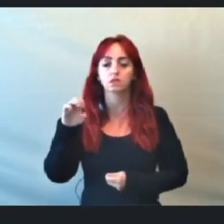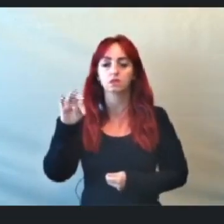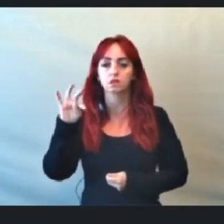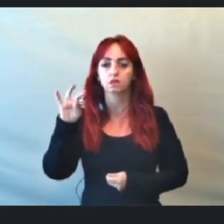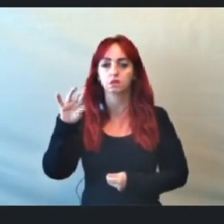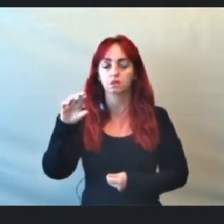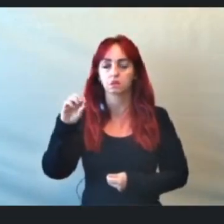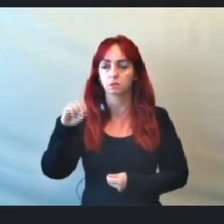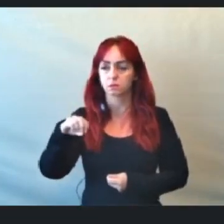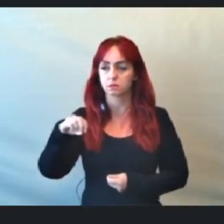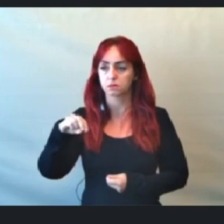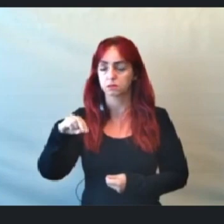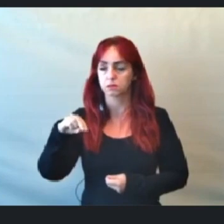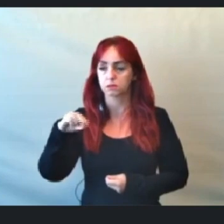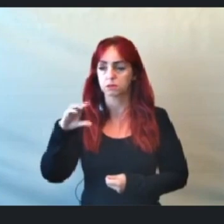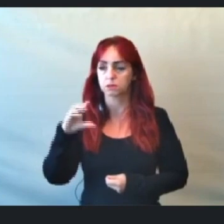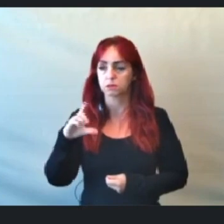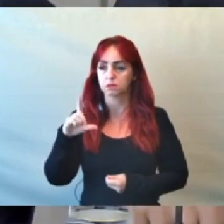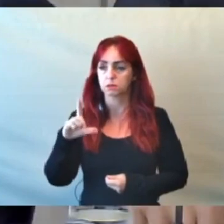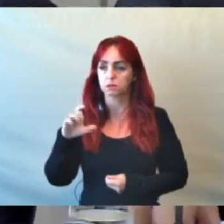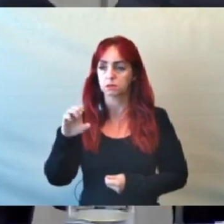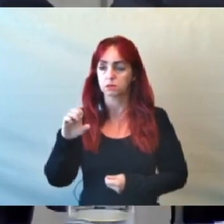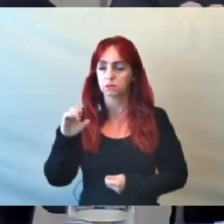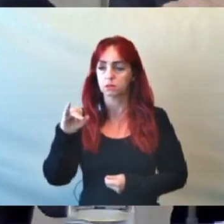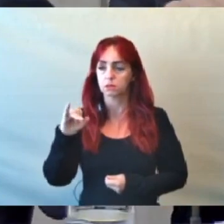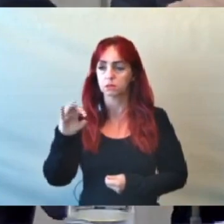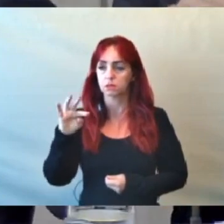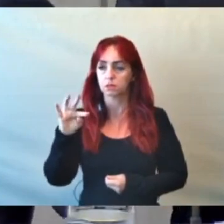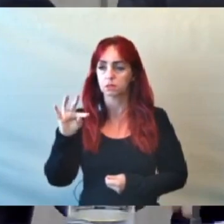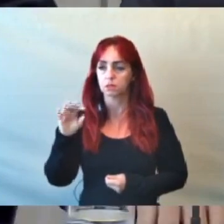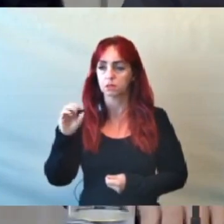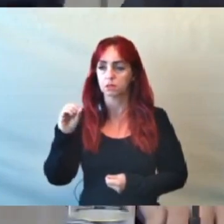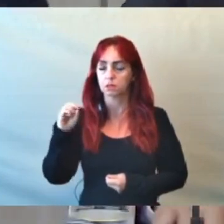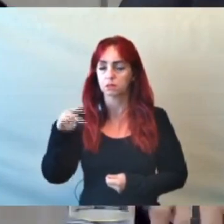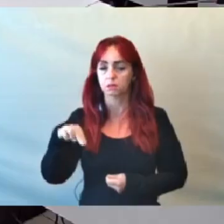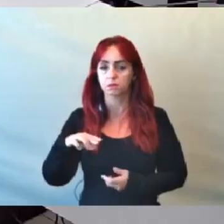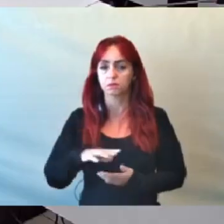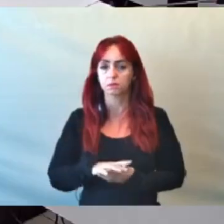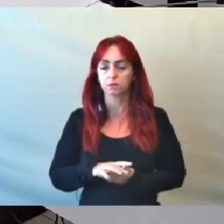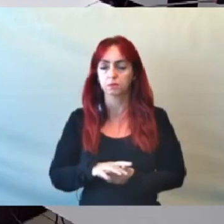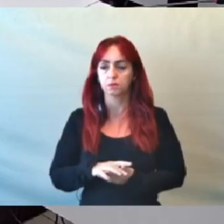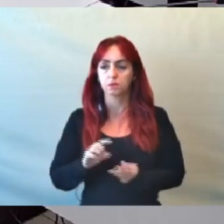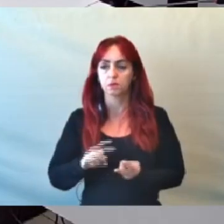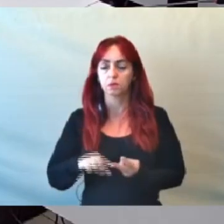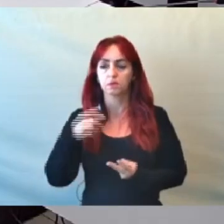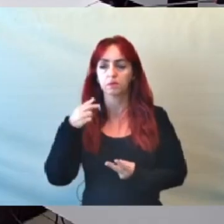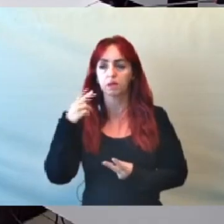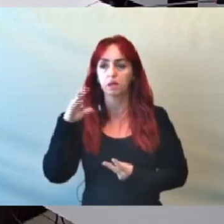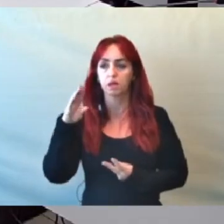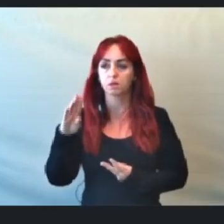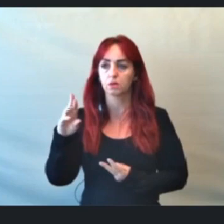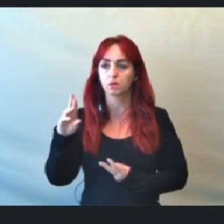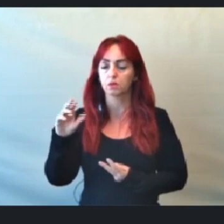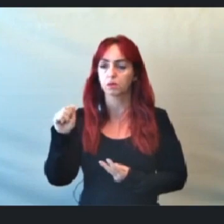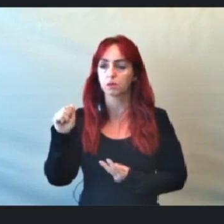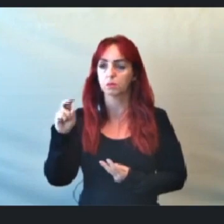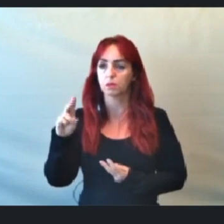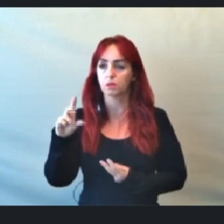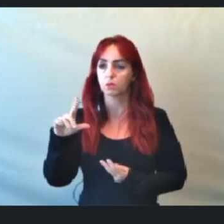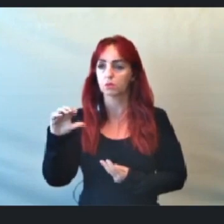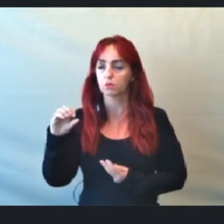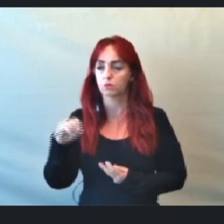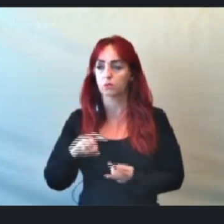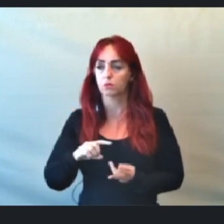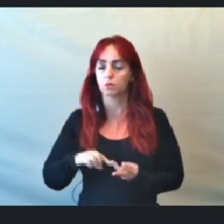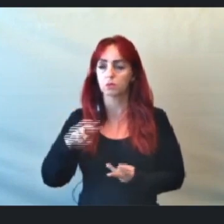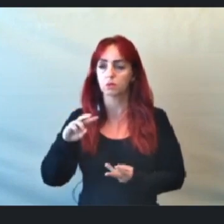Presente, vereador Sérgio Renato. Vereador Braulio Lara. Presente. Vereador Jorge Santos. Presente.